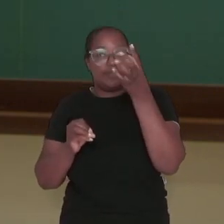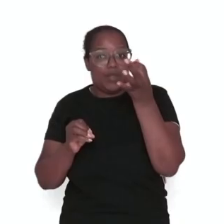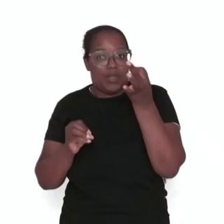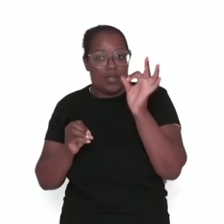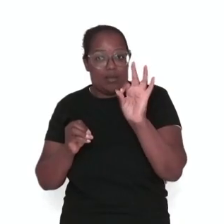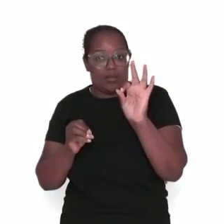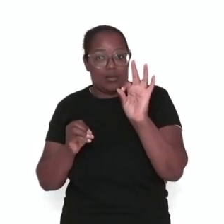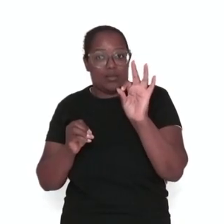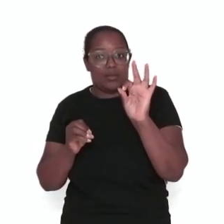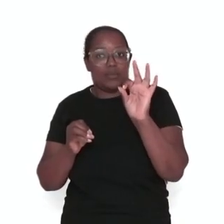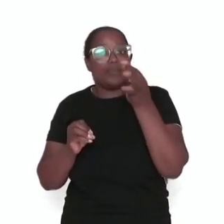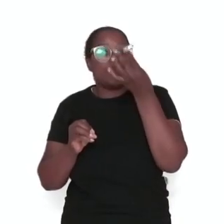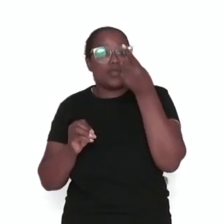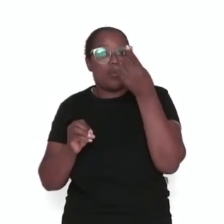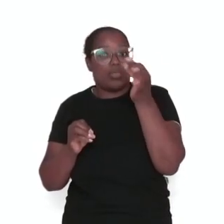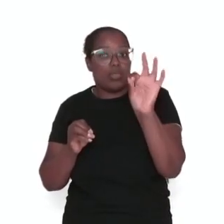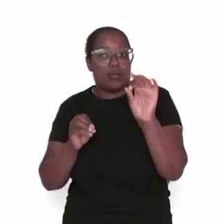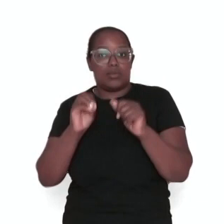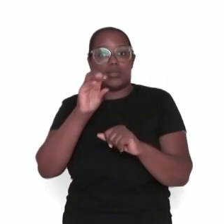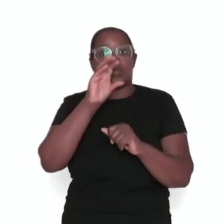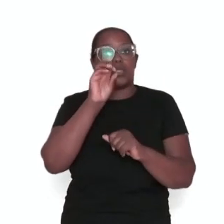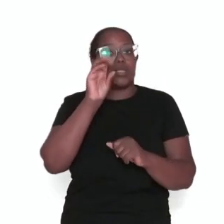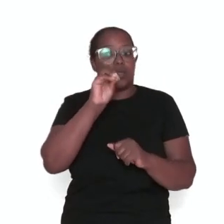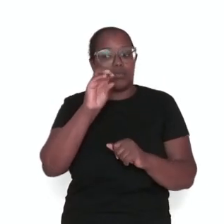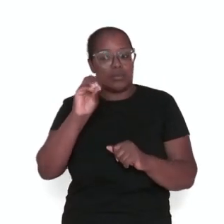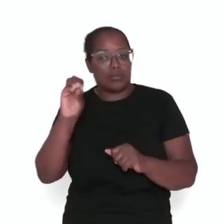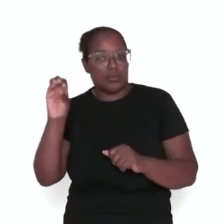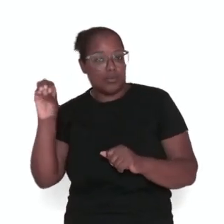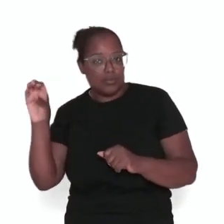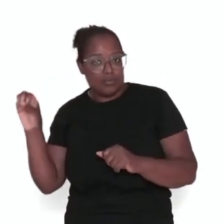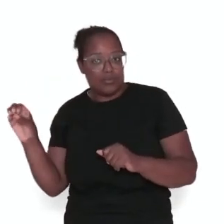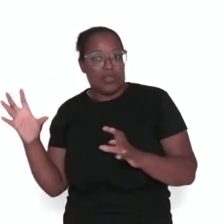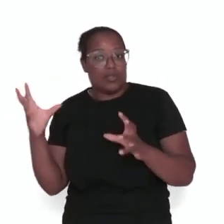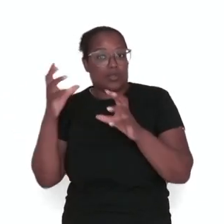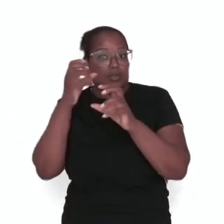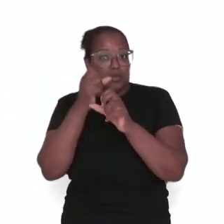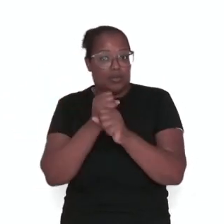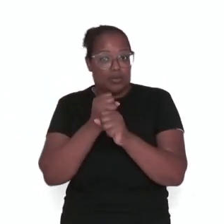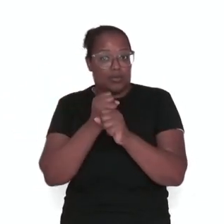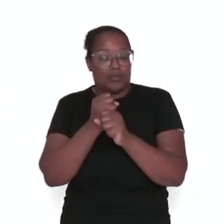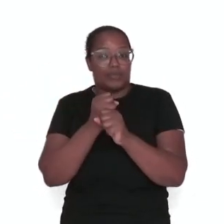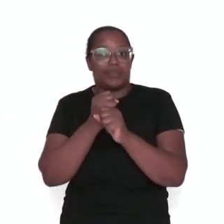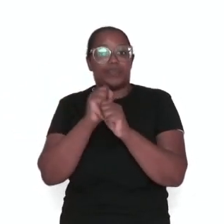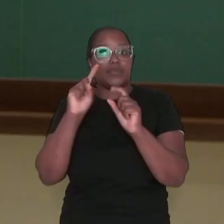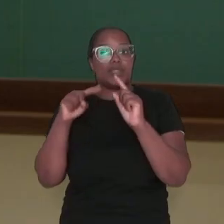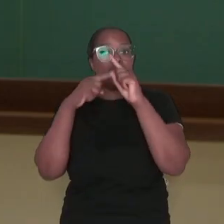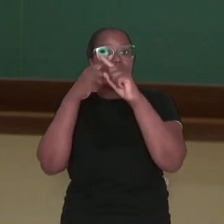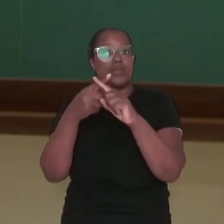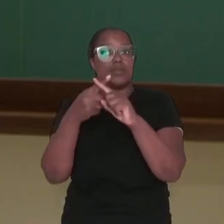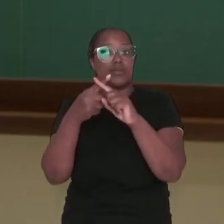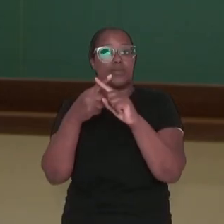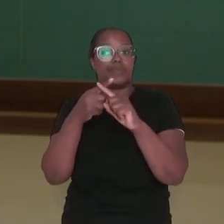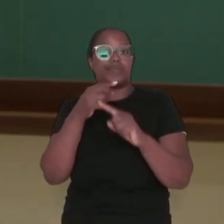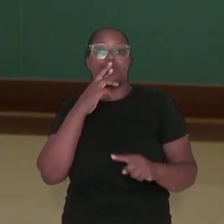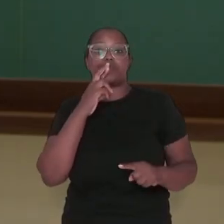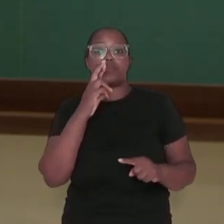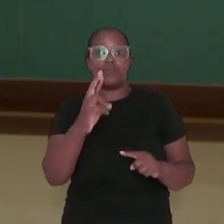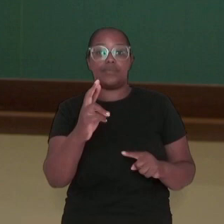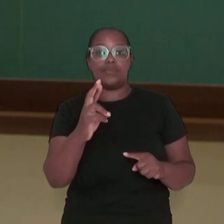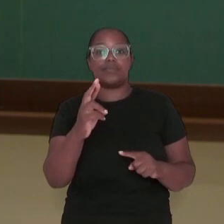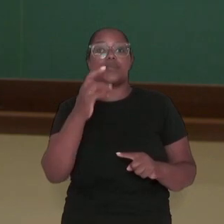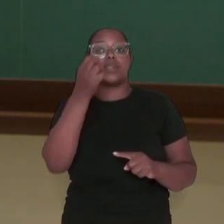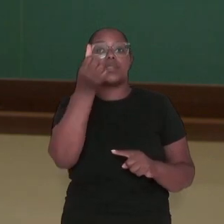9, mais 1, 10. Fazendo a multiplicação, né, 6,27 vezes esse número, o resultado